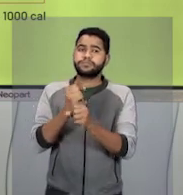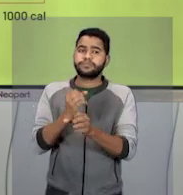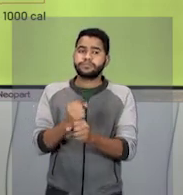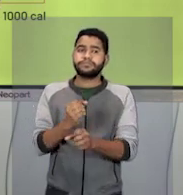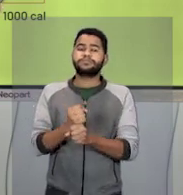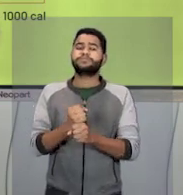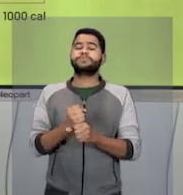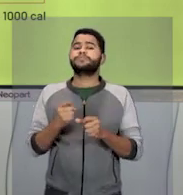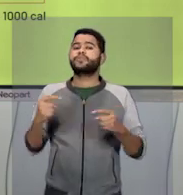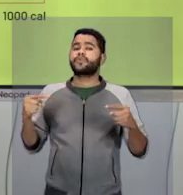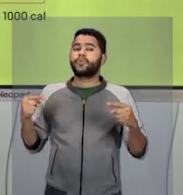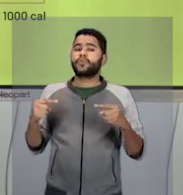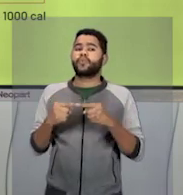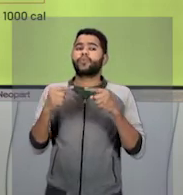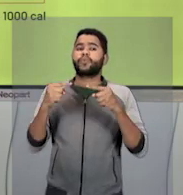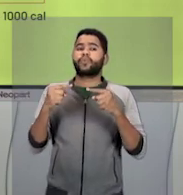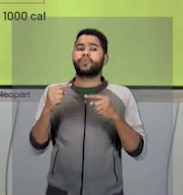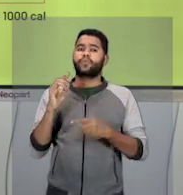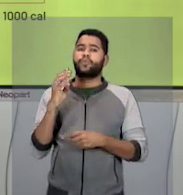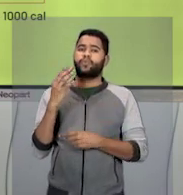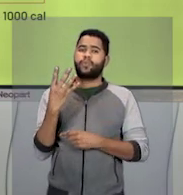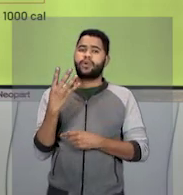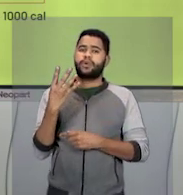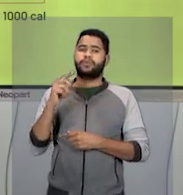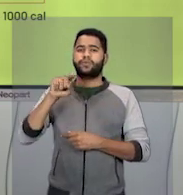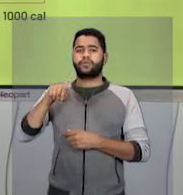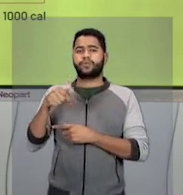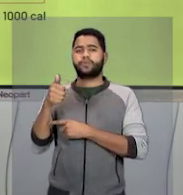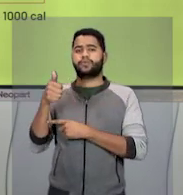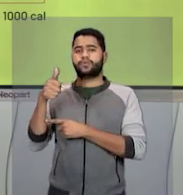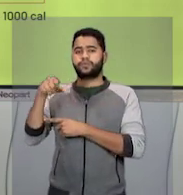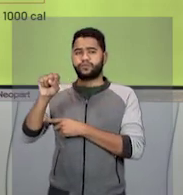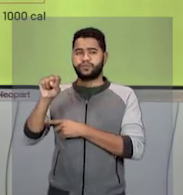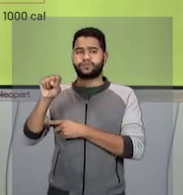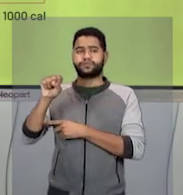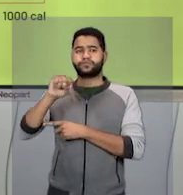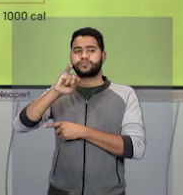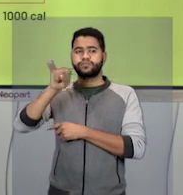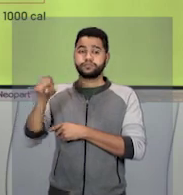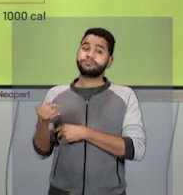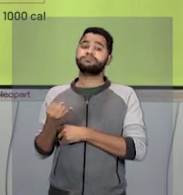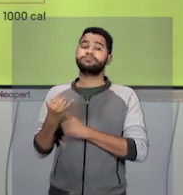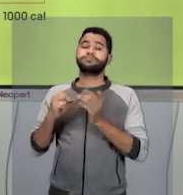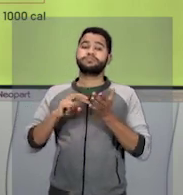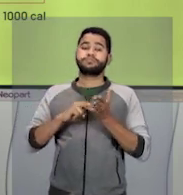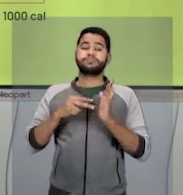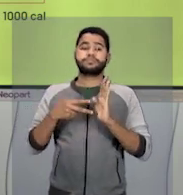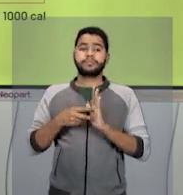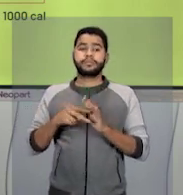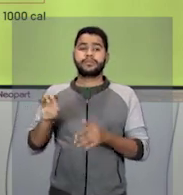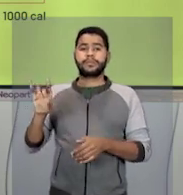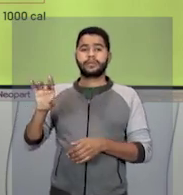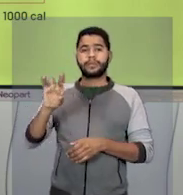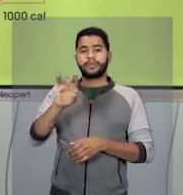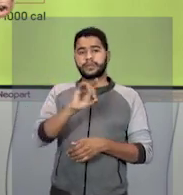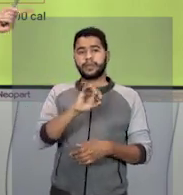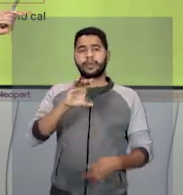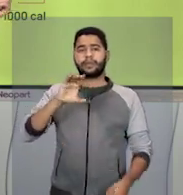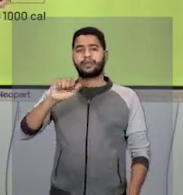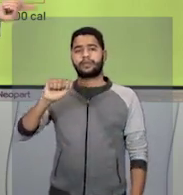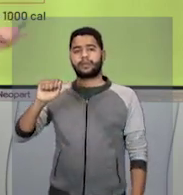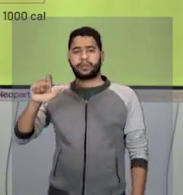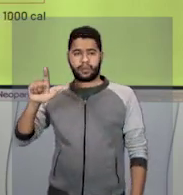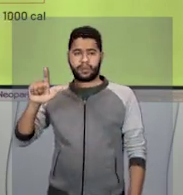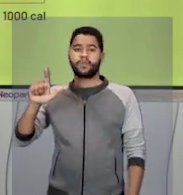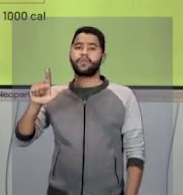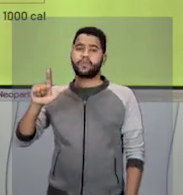isso equivale a 4,18 joules, o que significa dizer que cada caloria